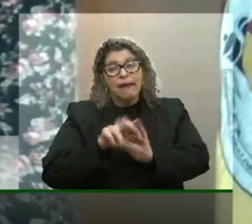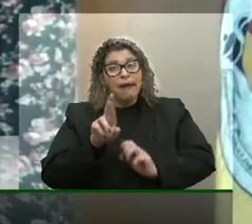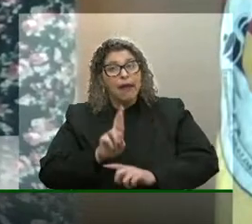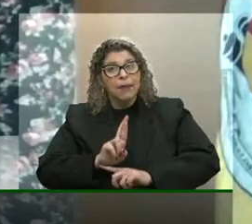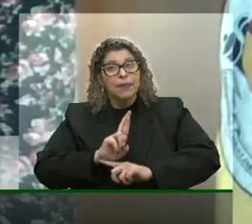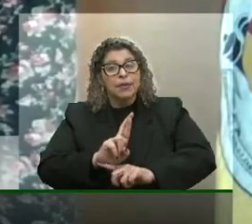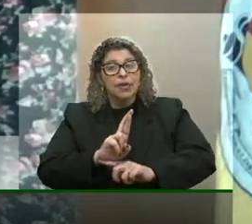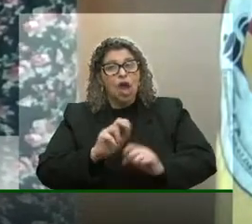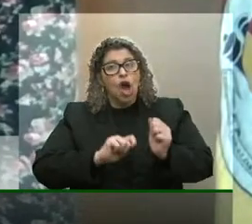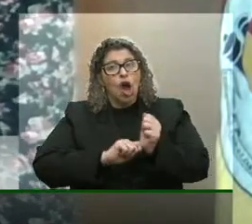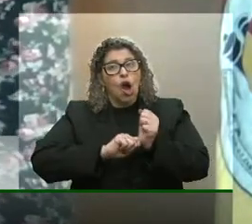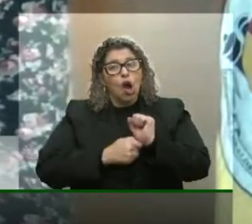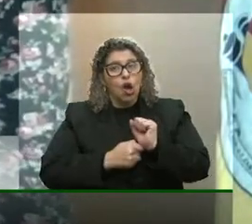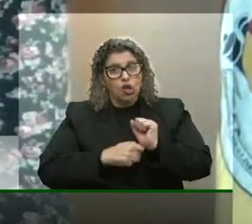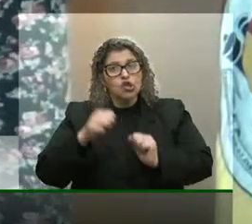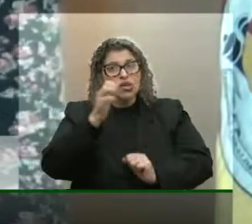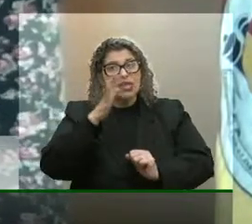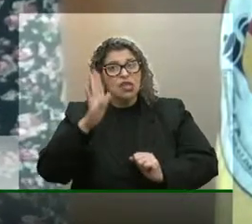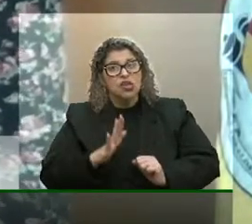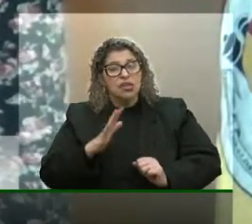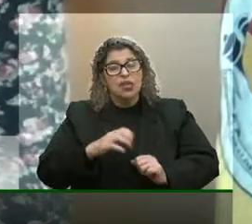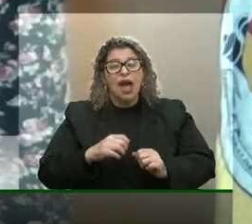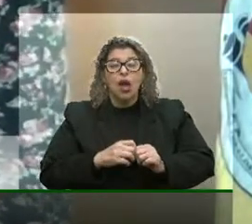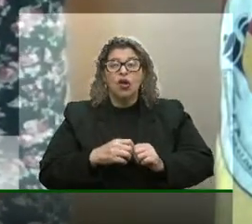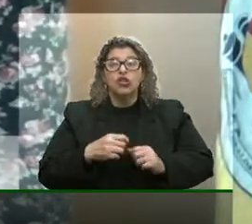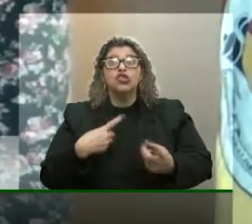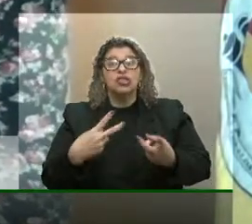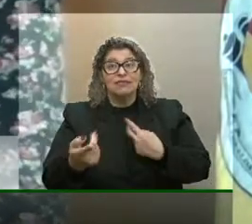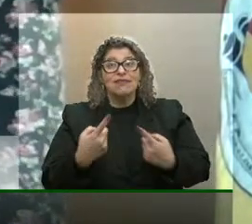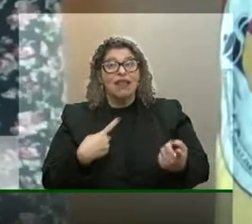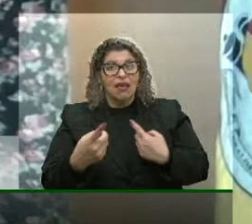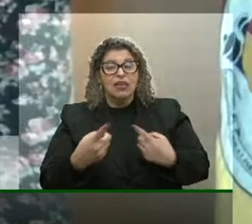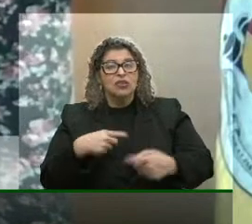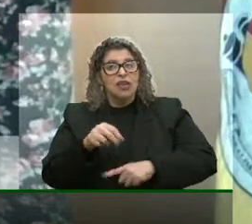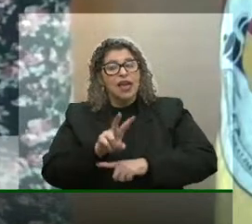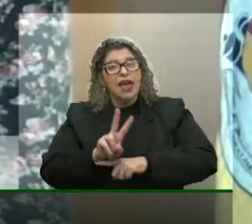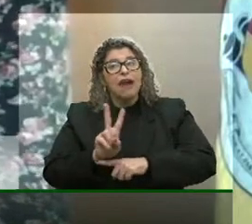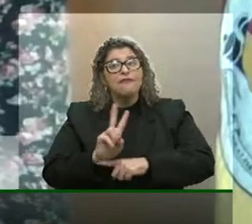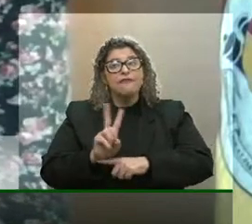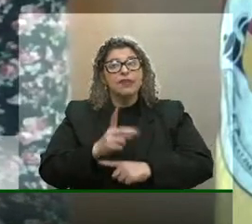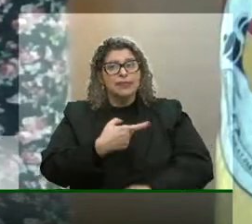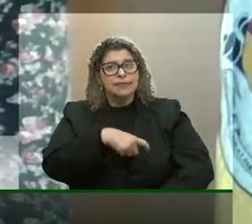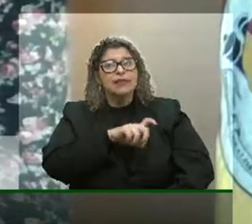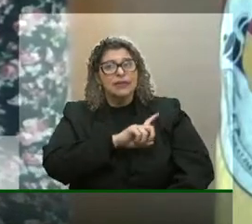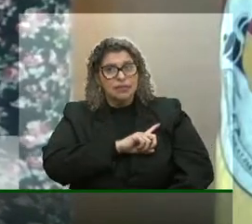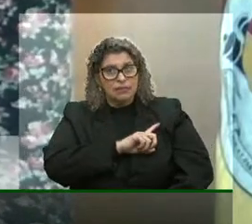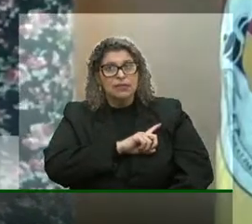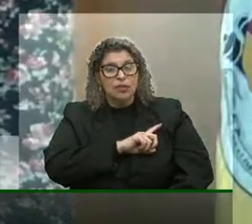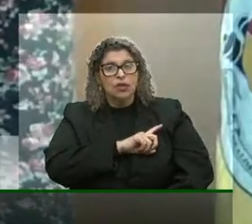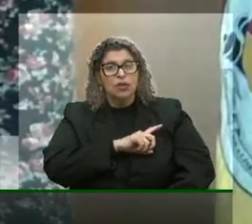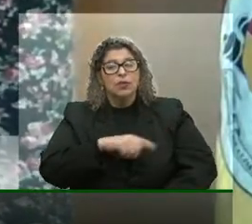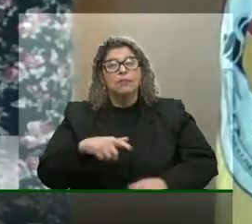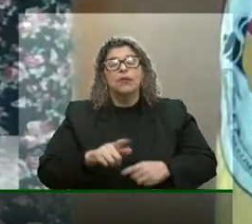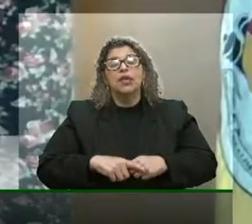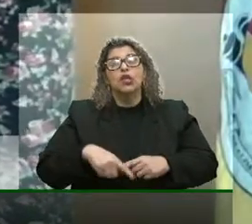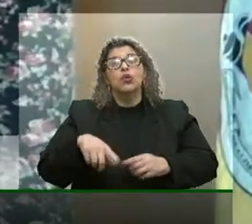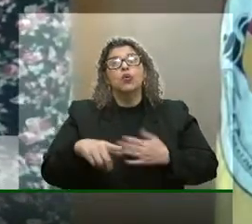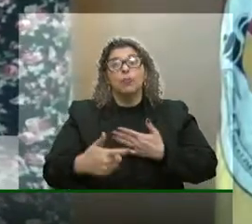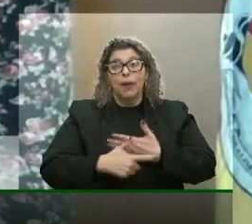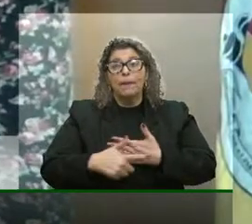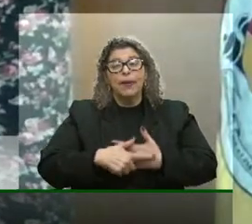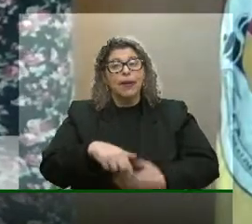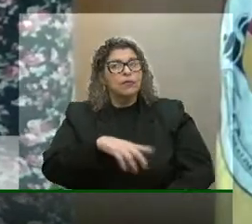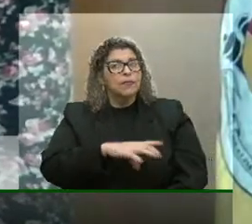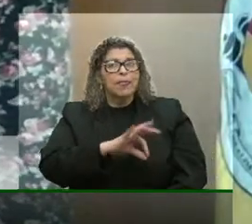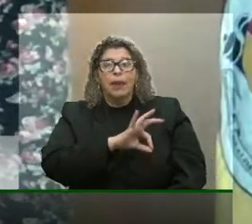pelo Código Nacional de Trânsito e normas inferiores e a fiscalização exercida pelos órgãos policiais, não